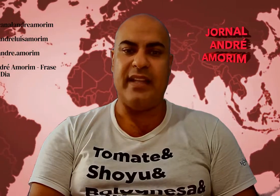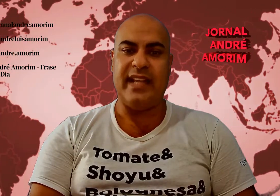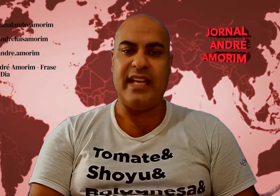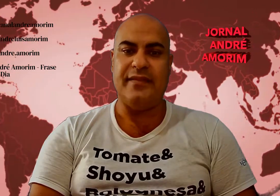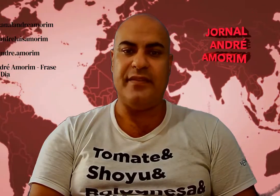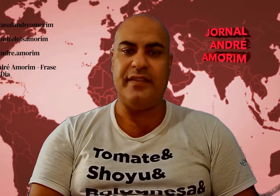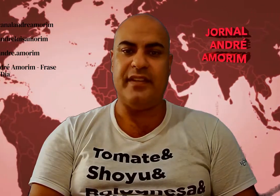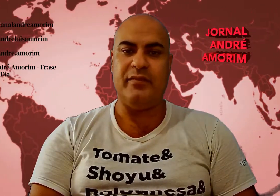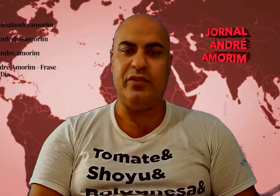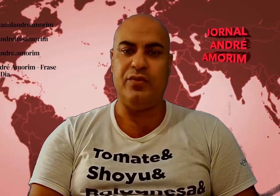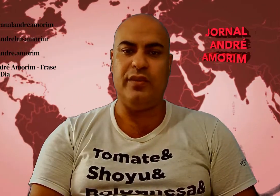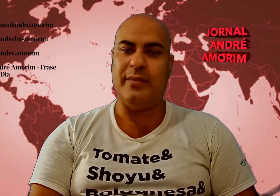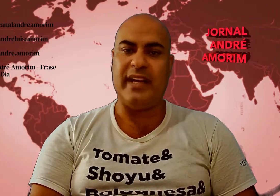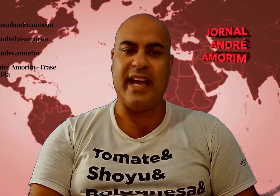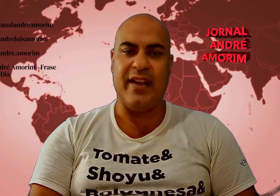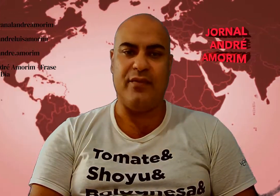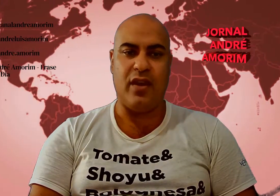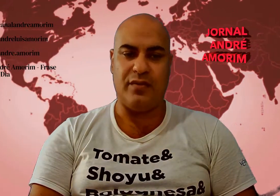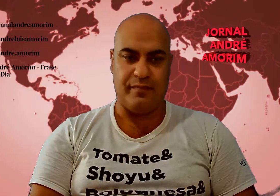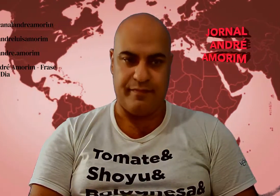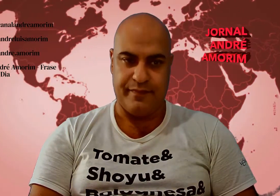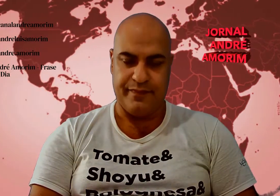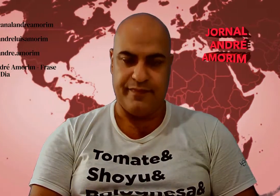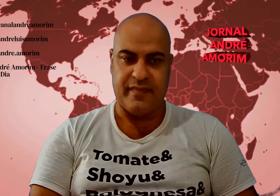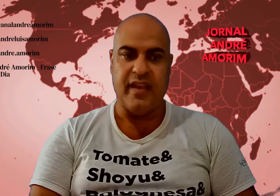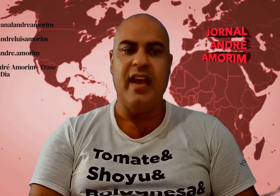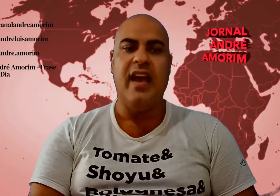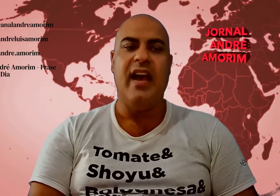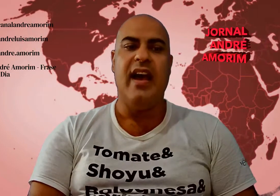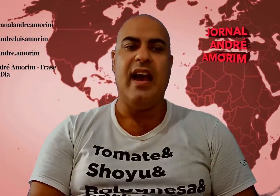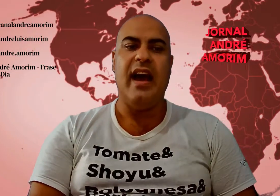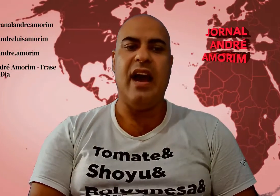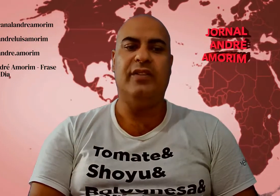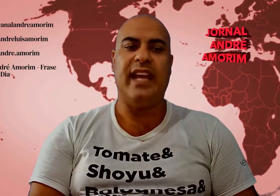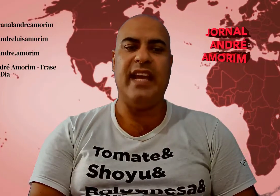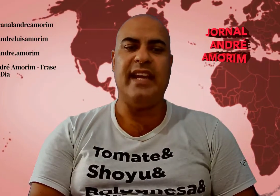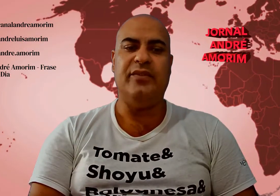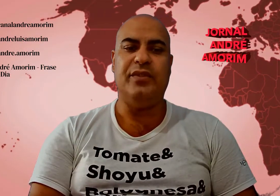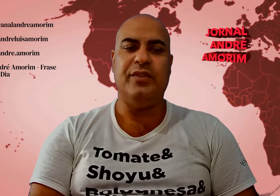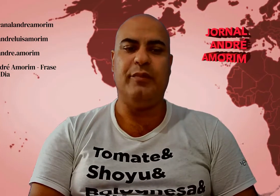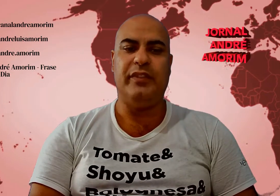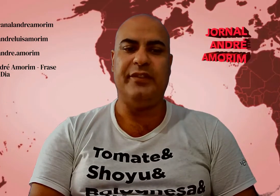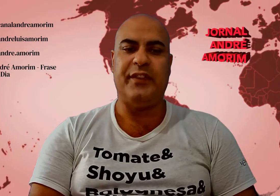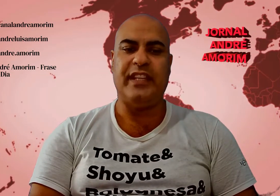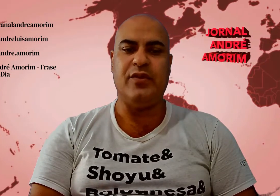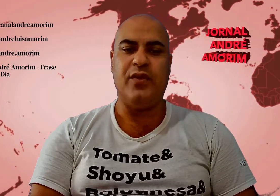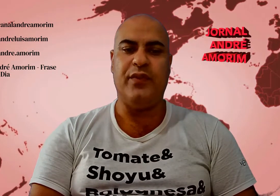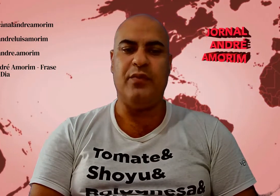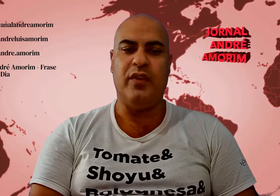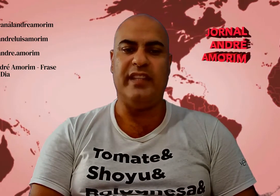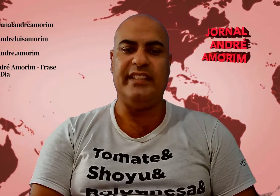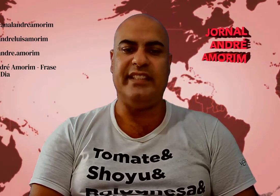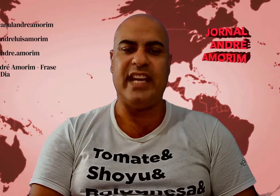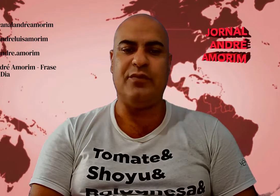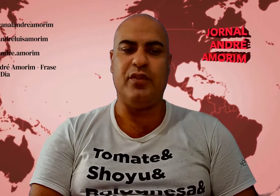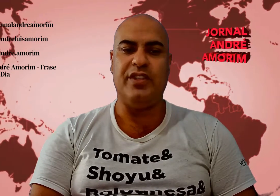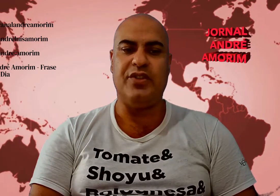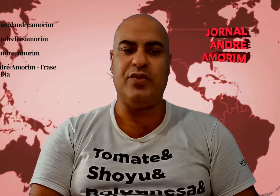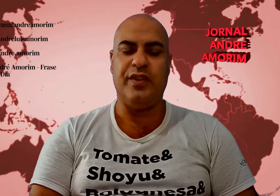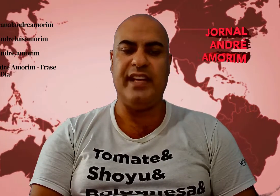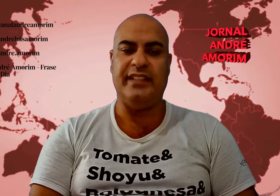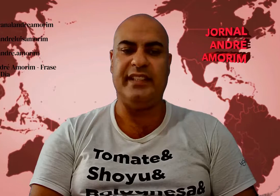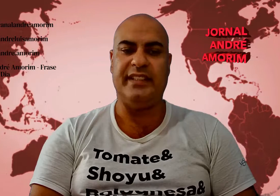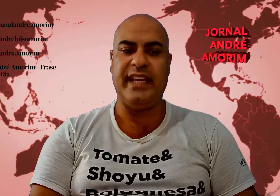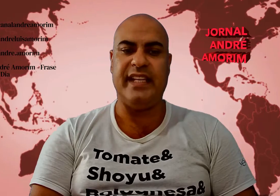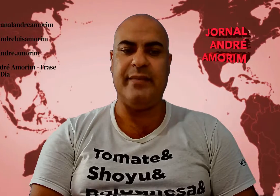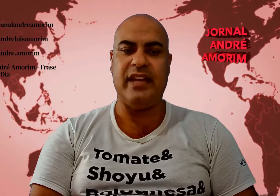Na matéria, verificamos urna, Macaé, voto. Ao TRE do Rio, a Polícia Federal confirmou a autenticidade do boletim